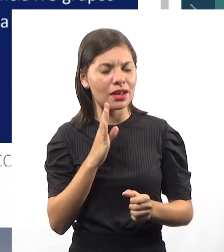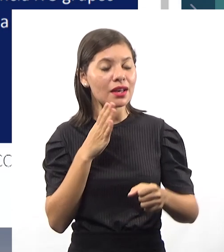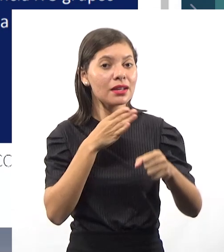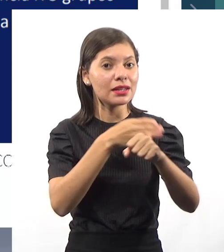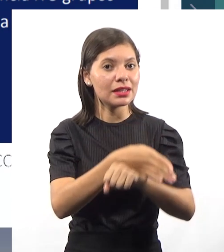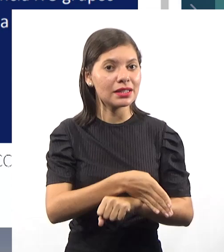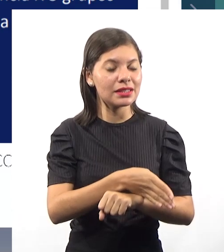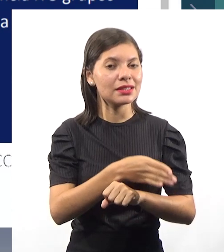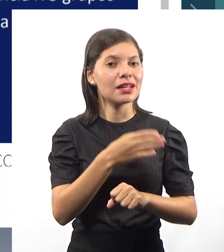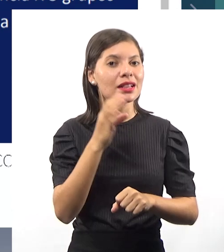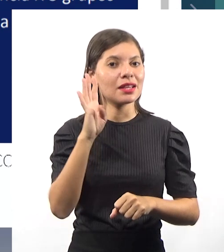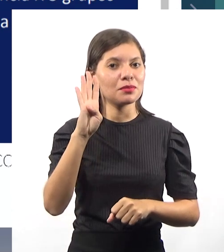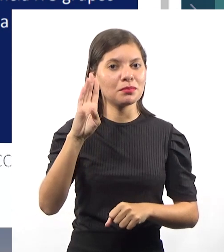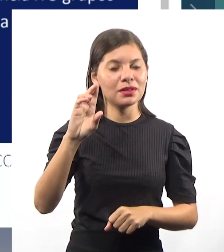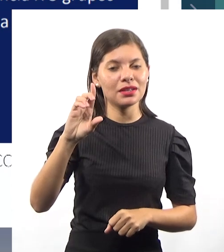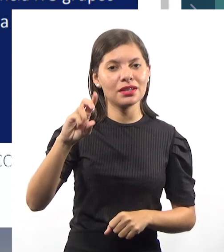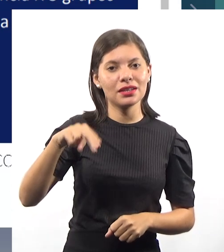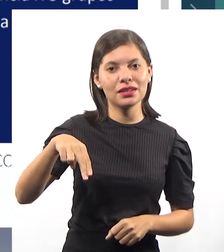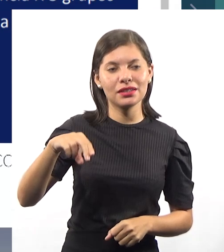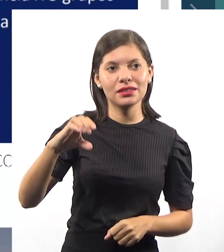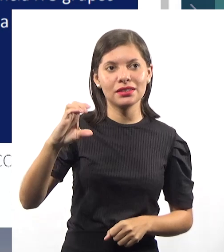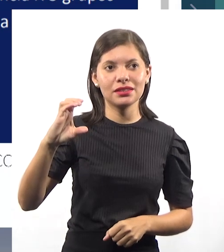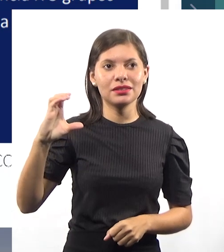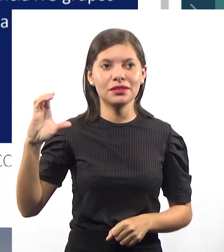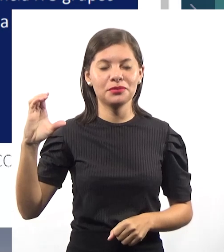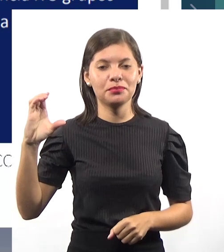saber mais, acessa lá